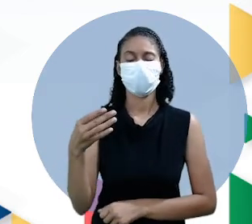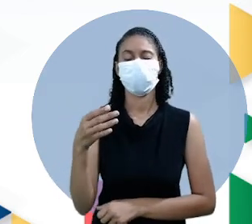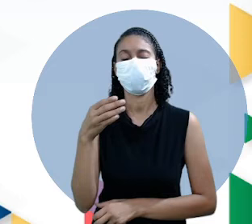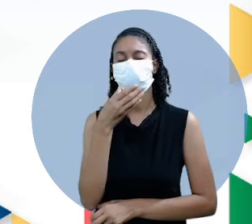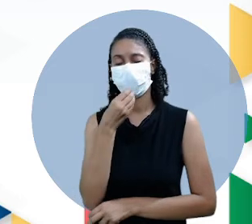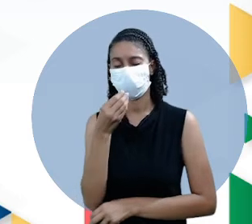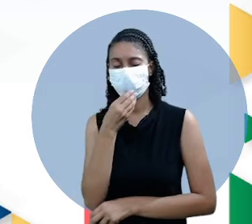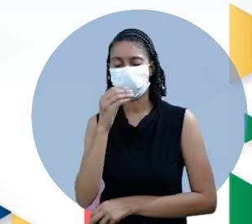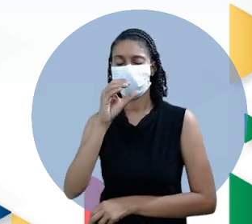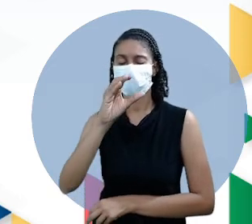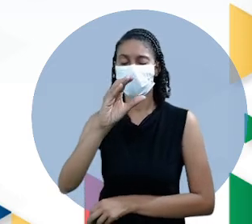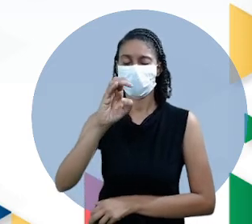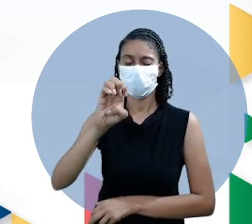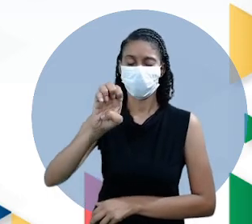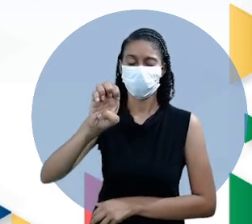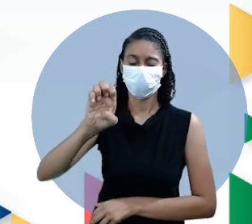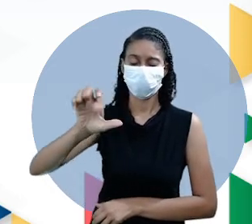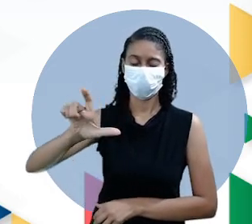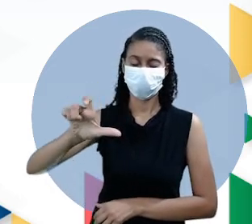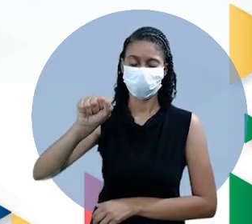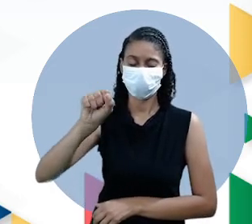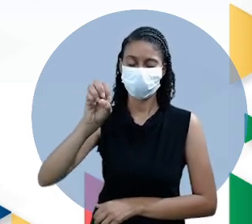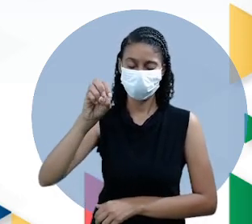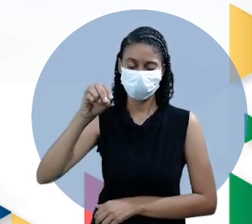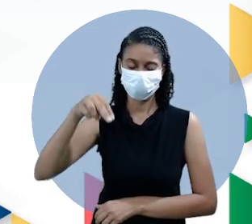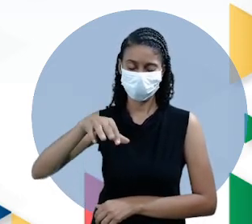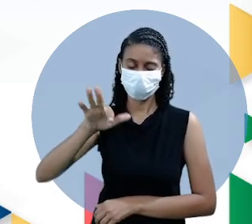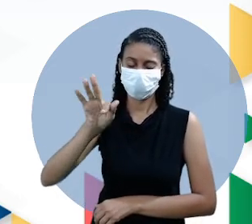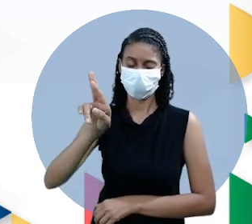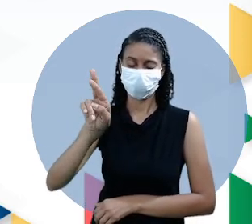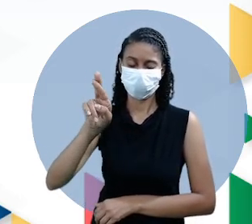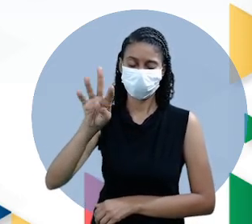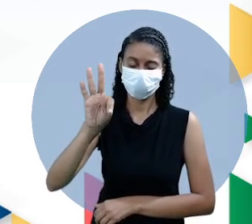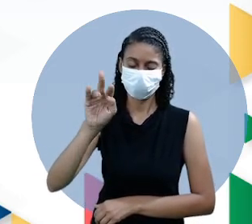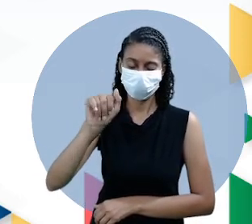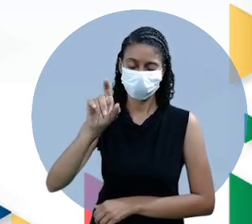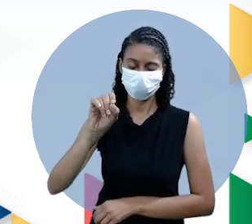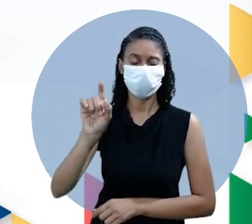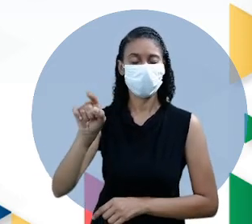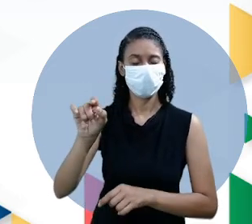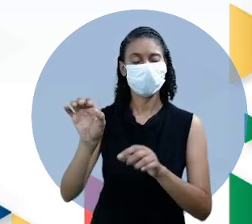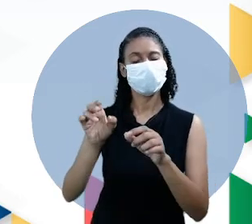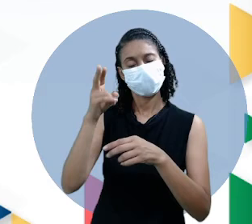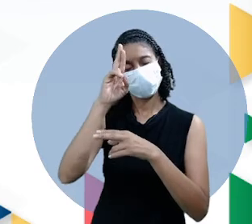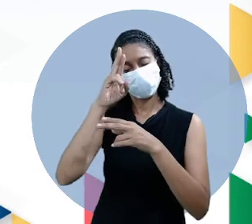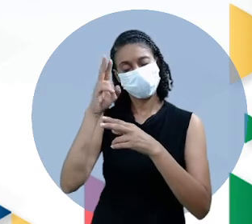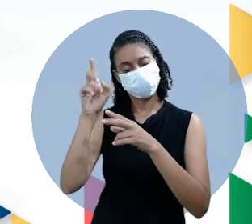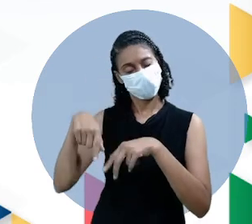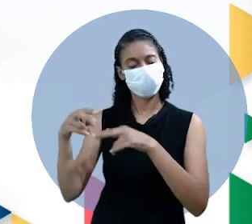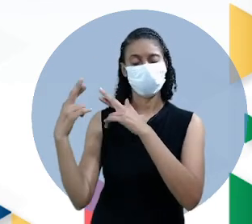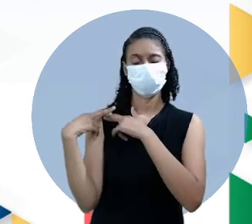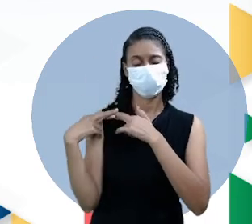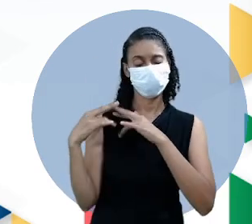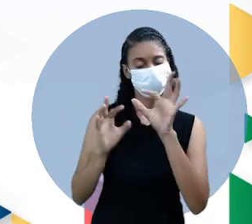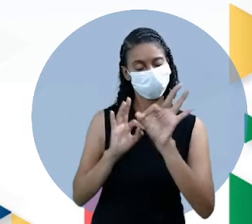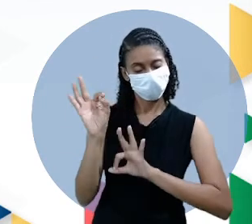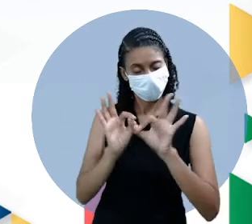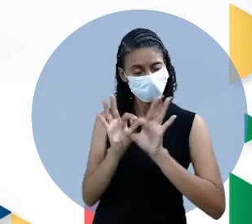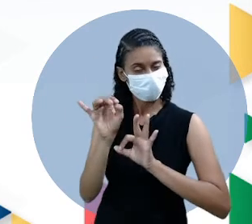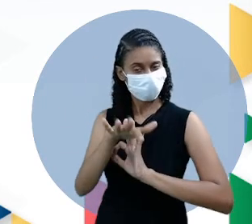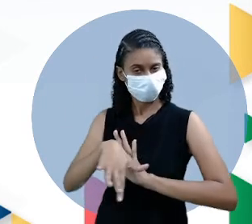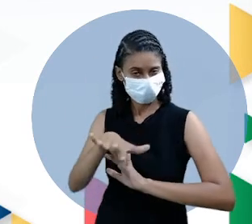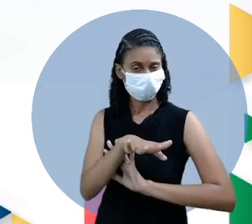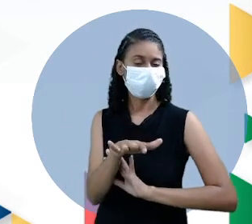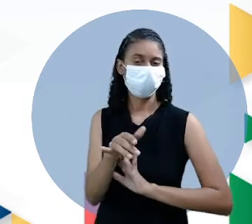grande responsável, né, pela estratégia de atuação do órgão, definindo, né, a partir do diagnóstico apresentado no livro